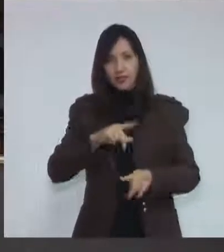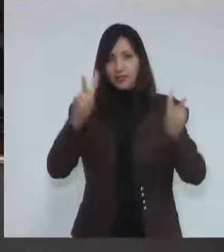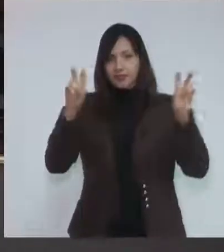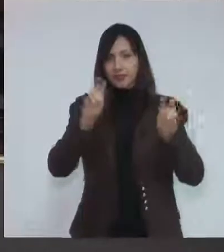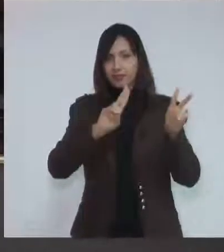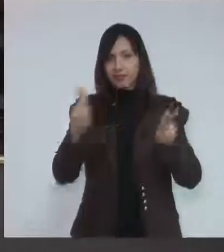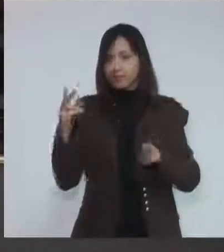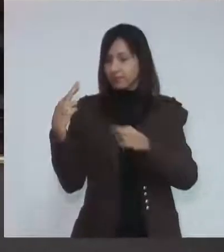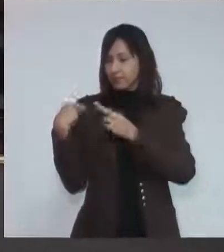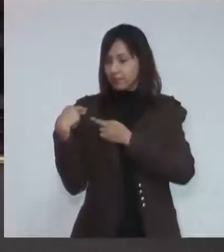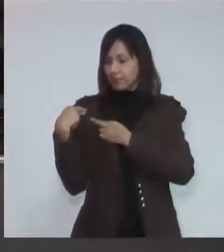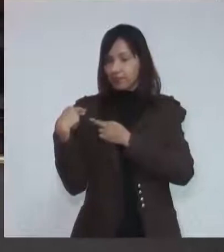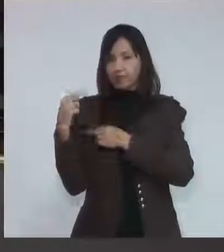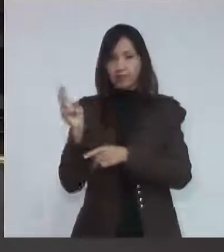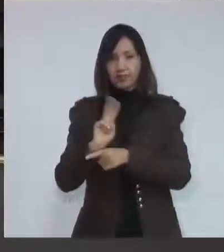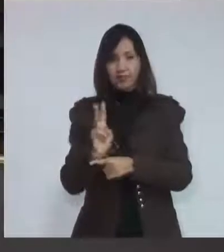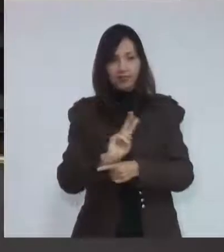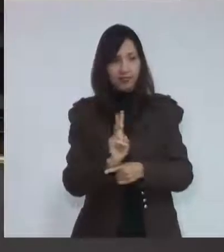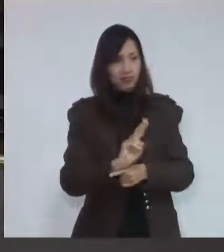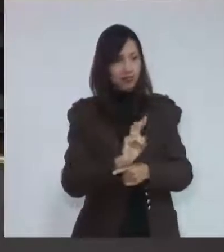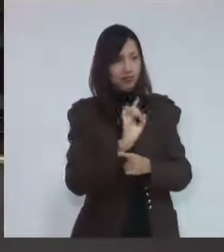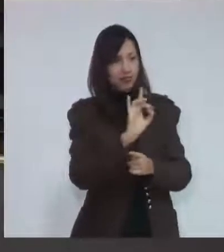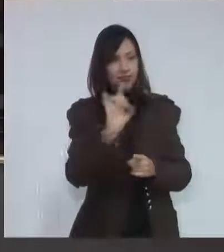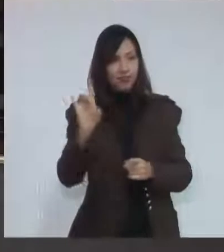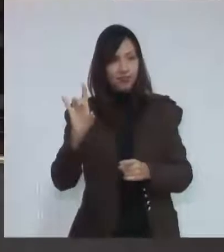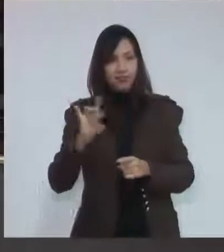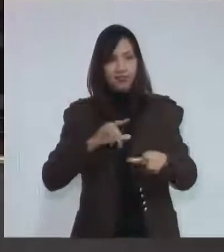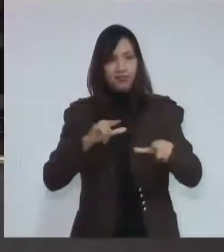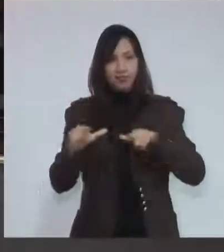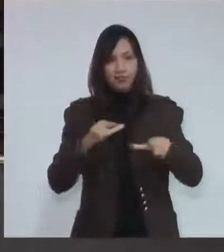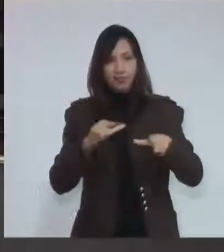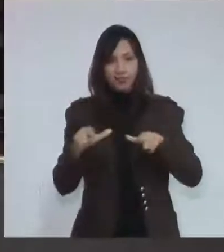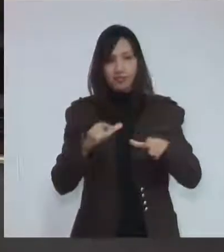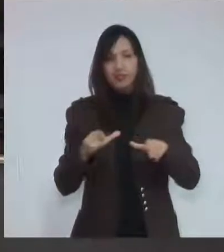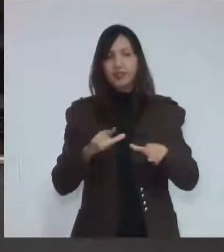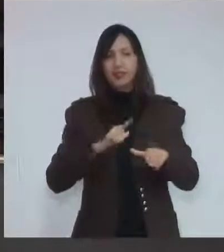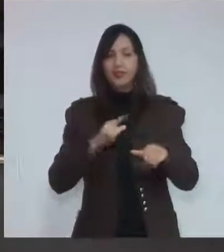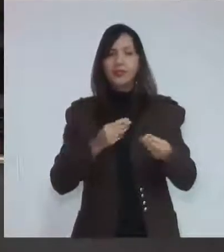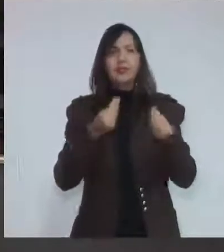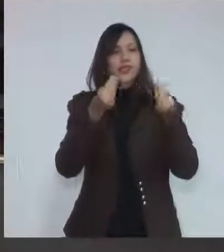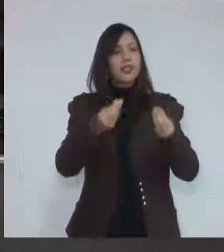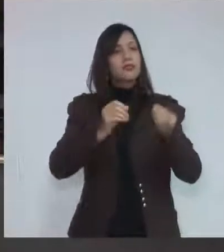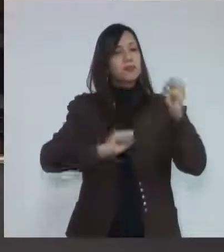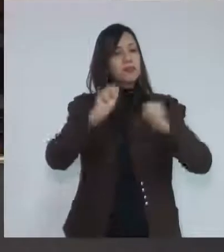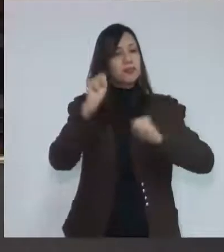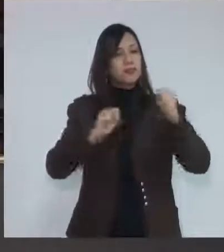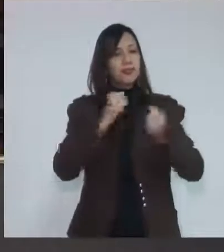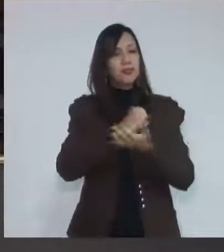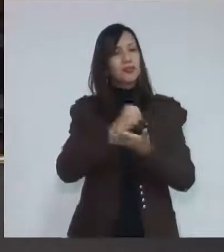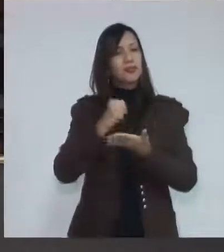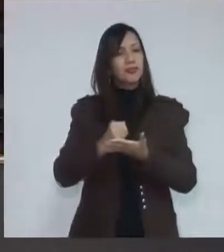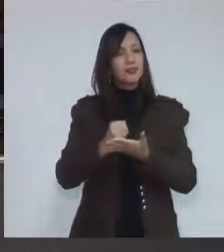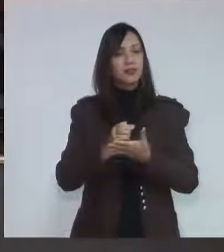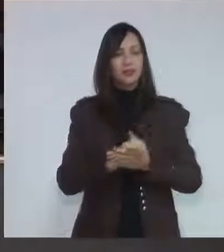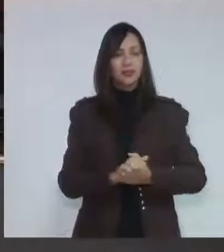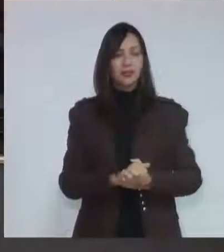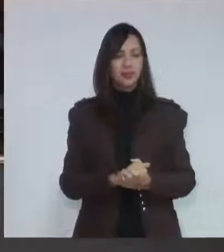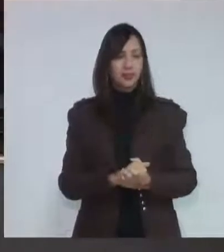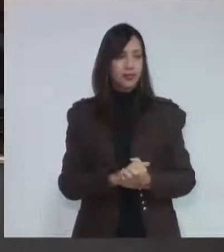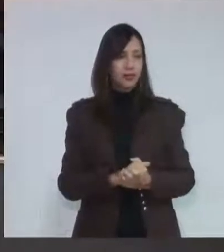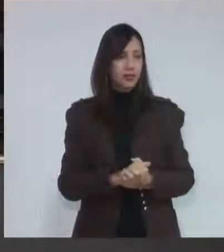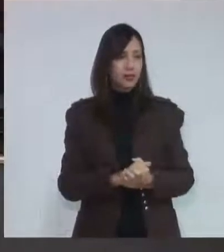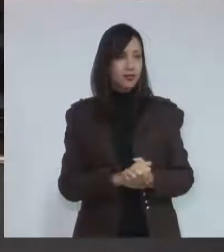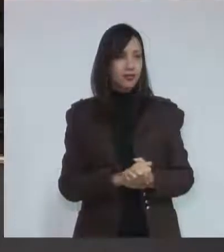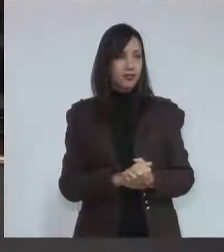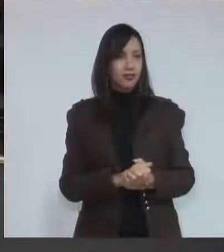responsável pela Prefeitura por fiscalizar cada atividade e serviço prestado da empresa contratada.